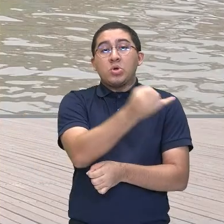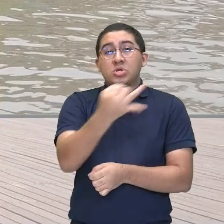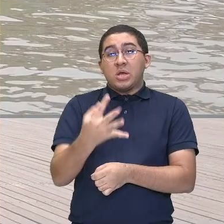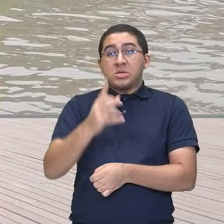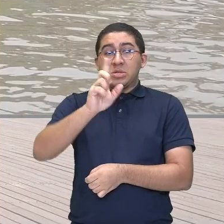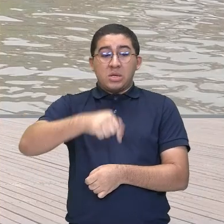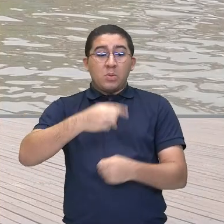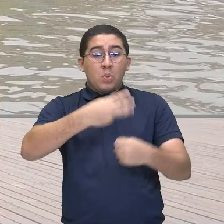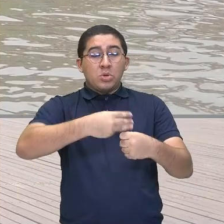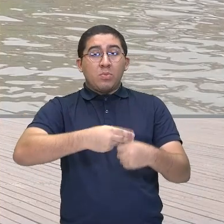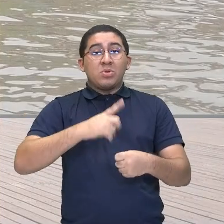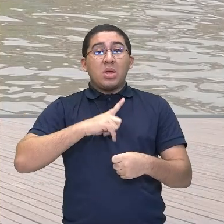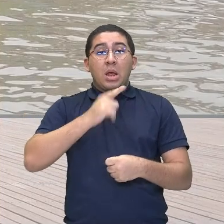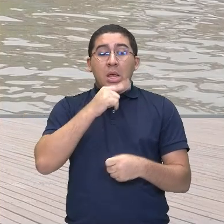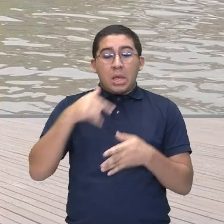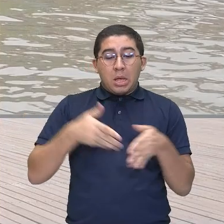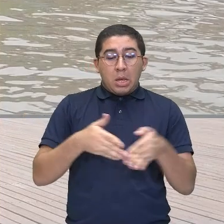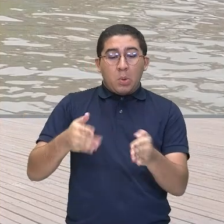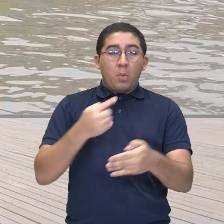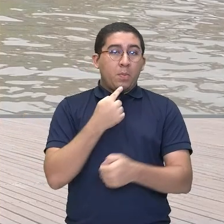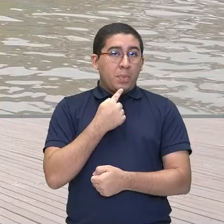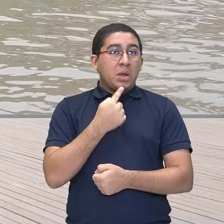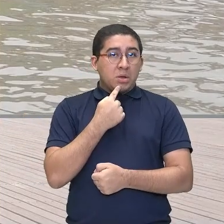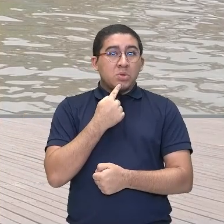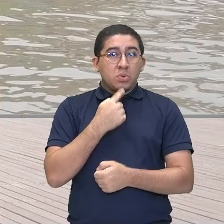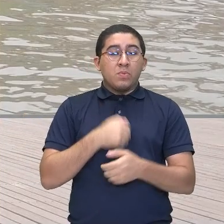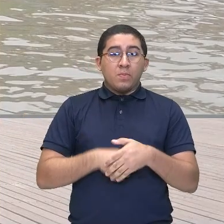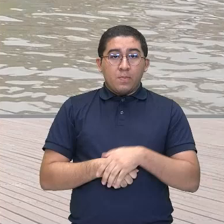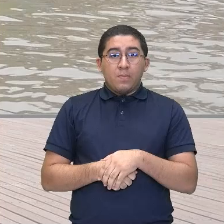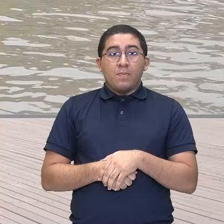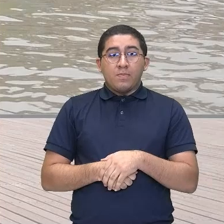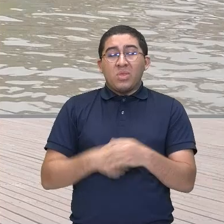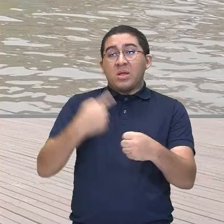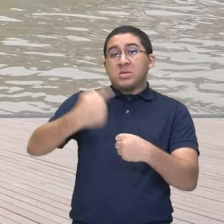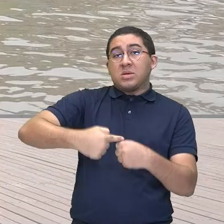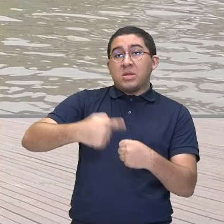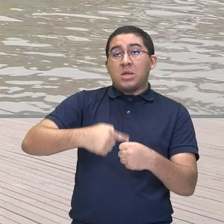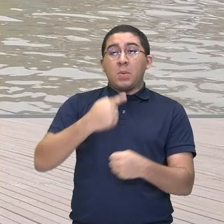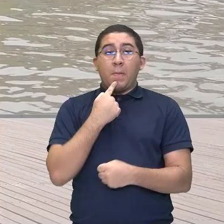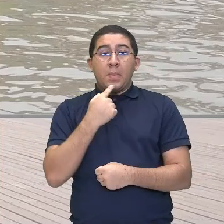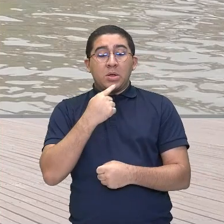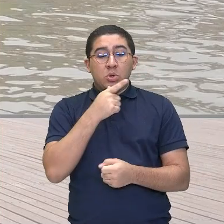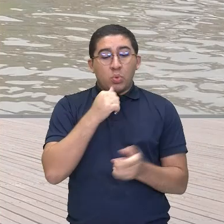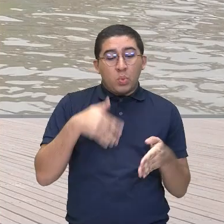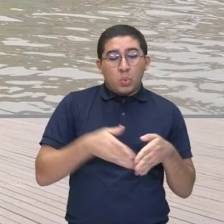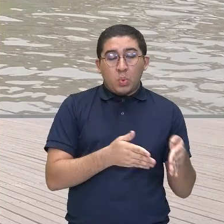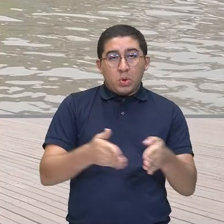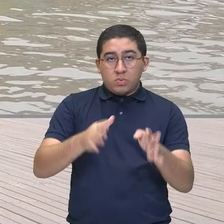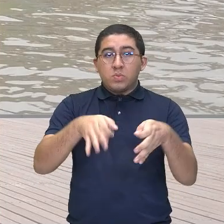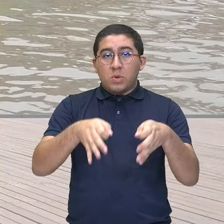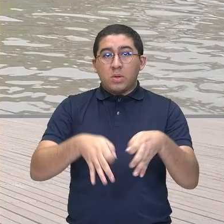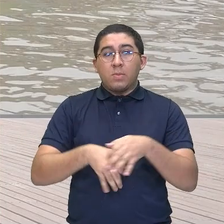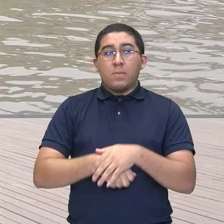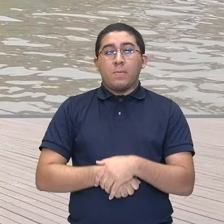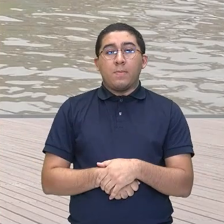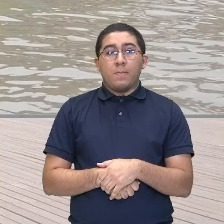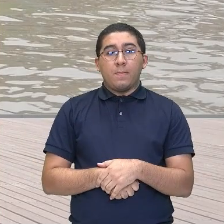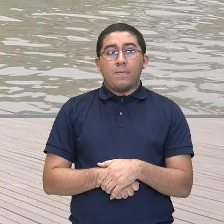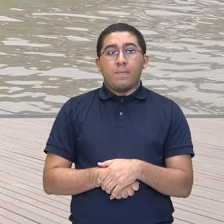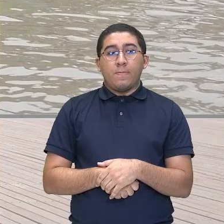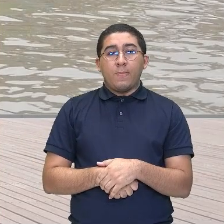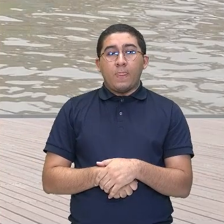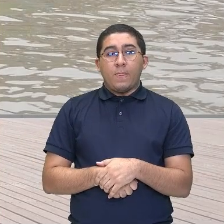todos eles são banhados por rios, né? As cidades ficam às margens dos rios, não é? Então, é